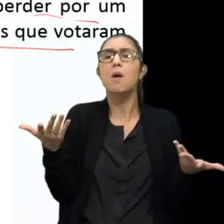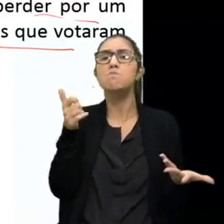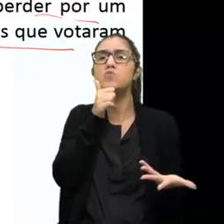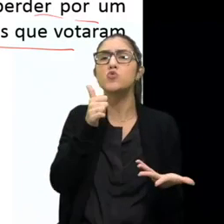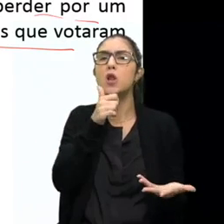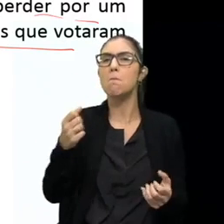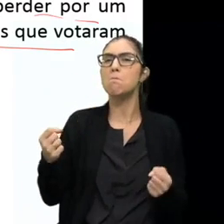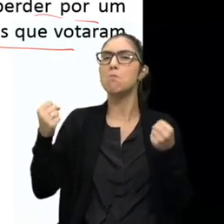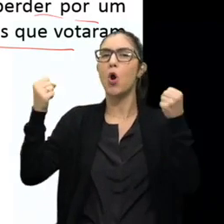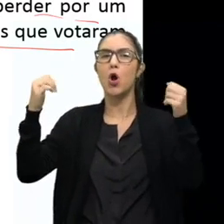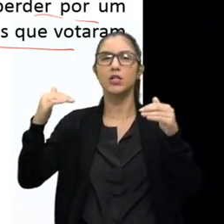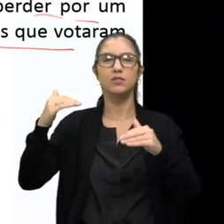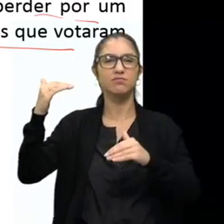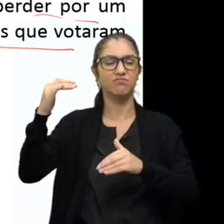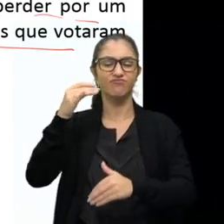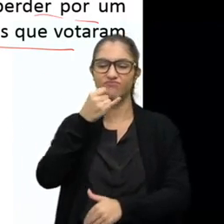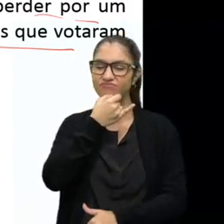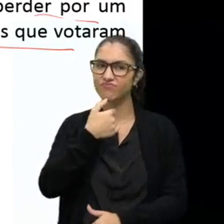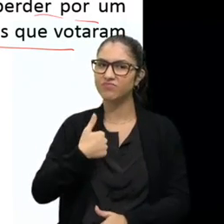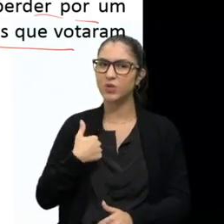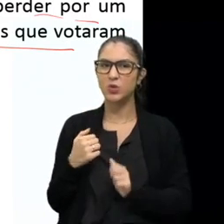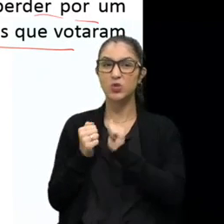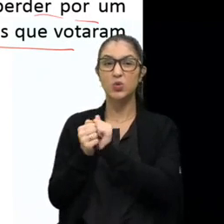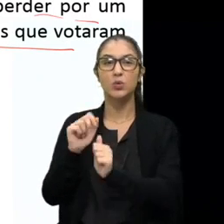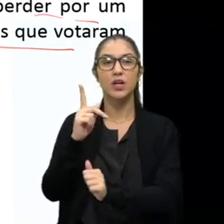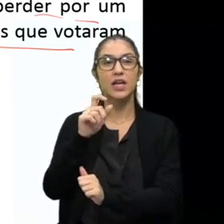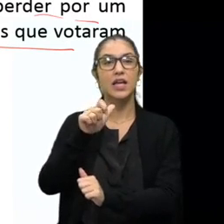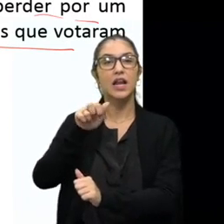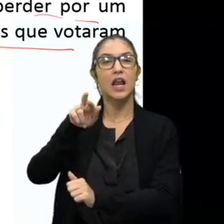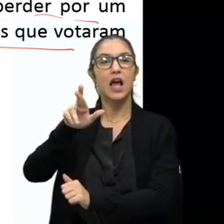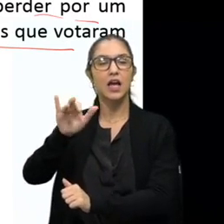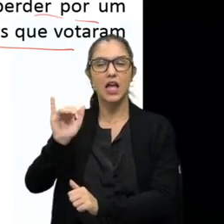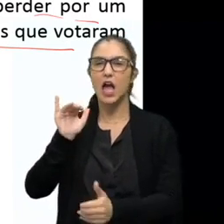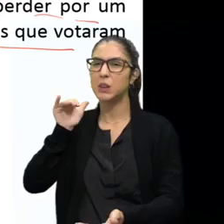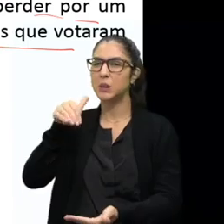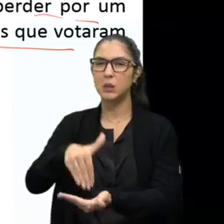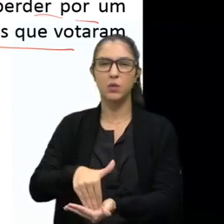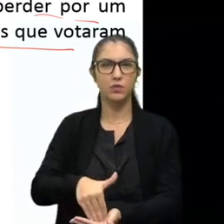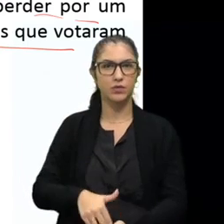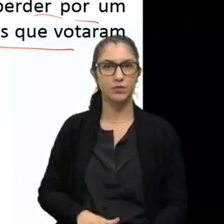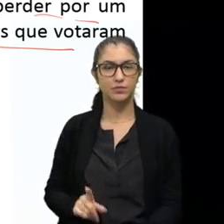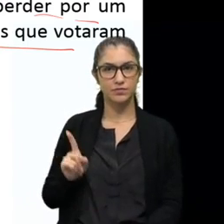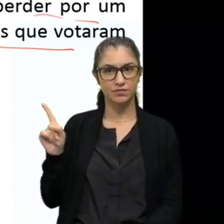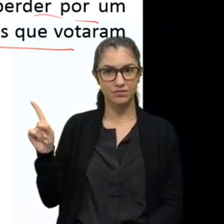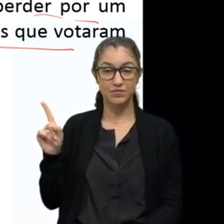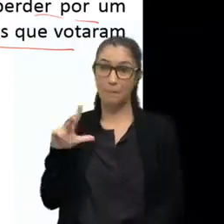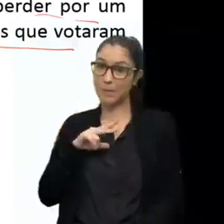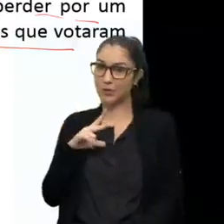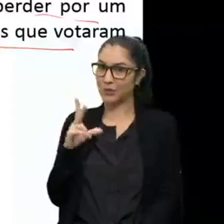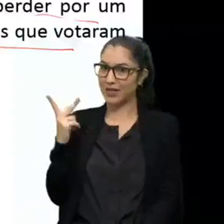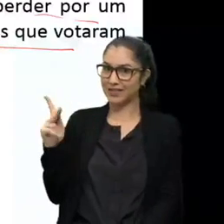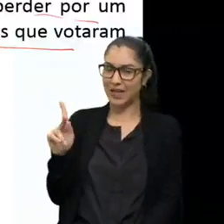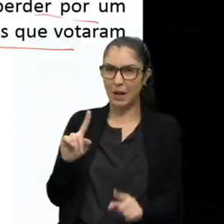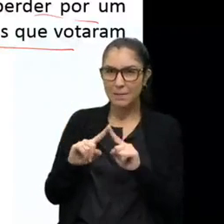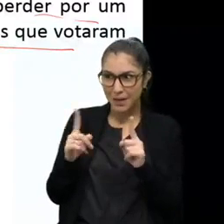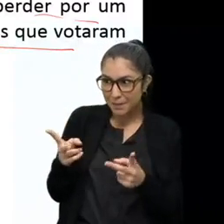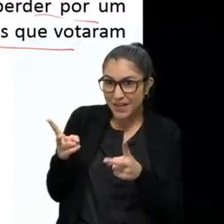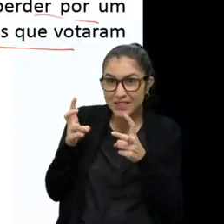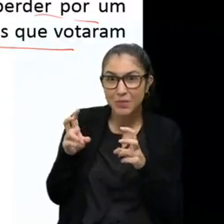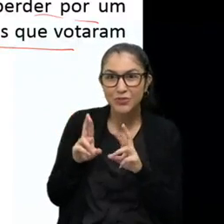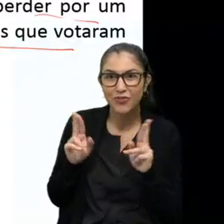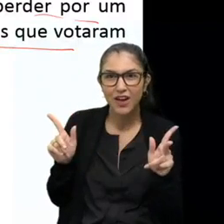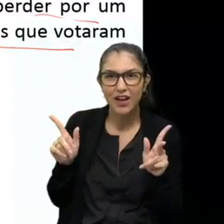poder? Triste. Eu estou com Hillary Clinton até o fim. Opinião particular dela, mas você percebeu